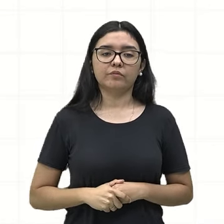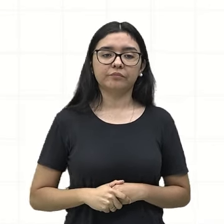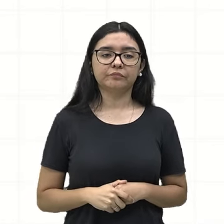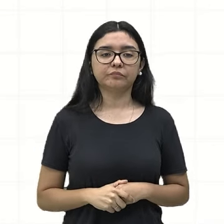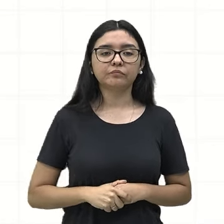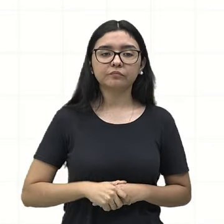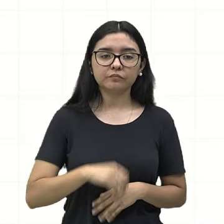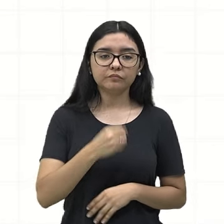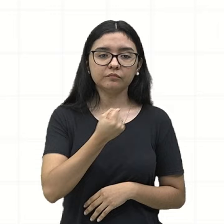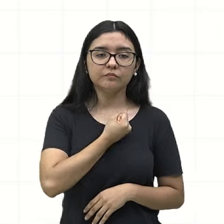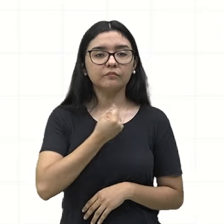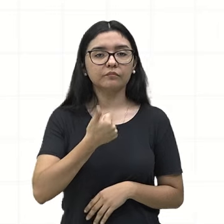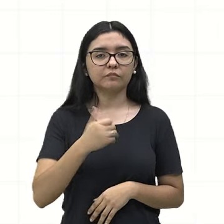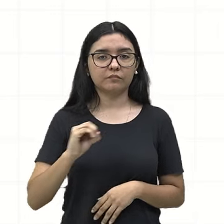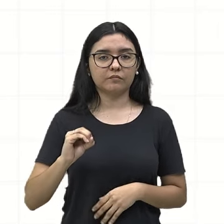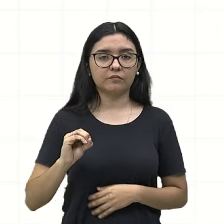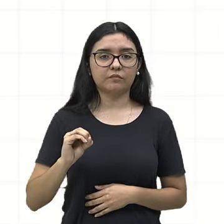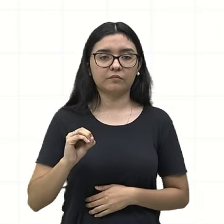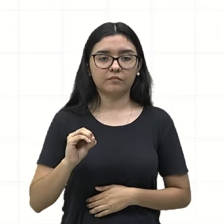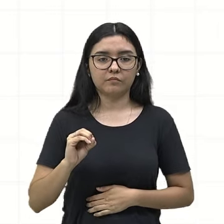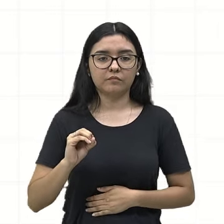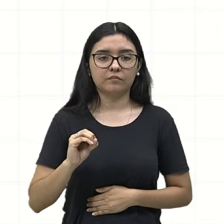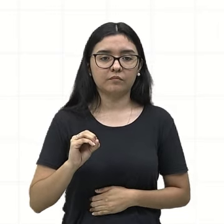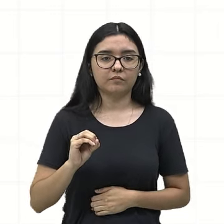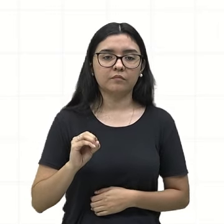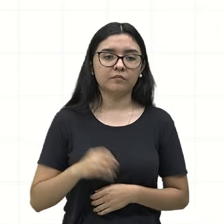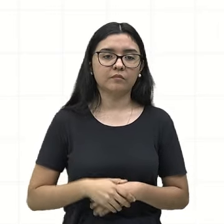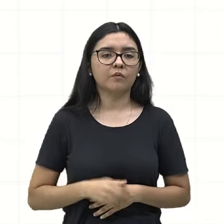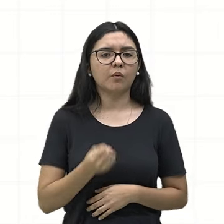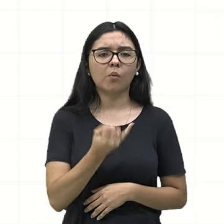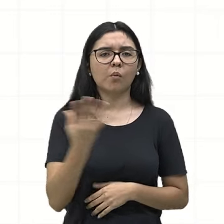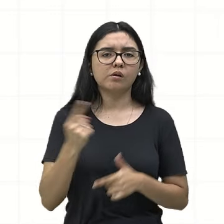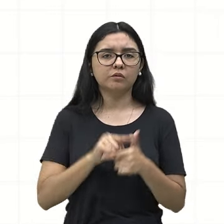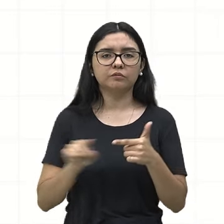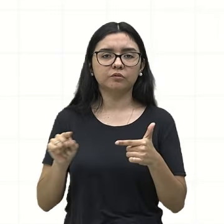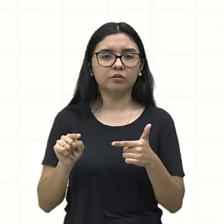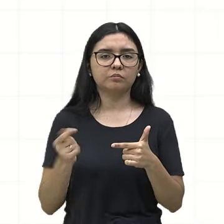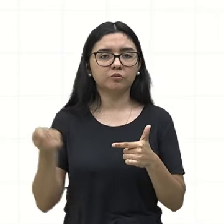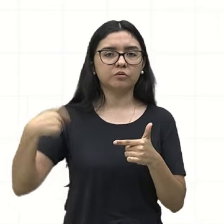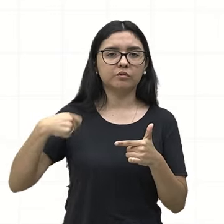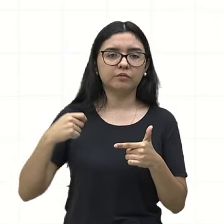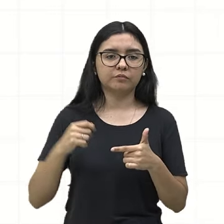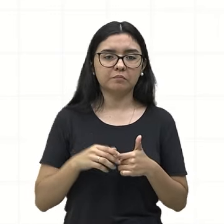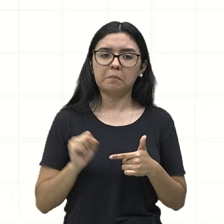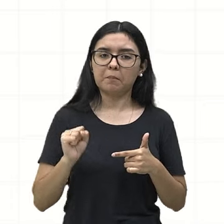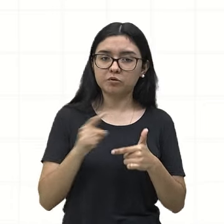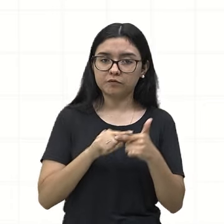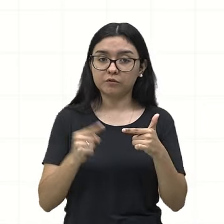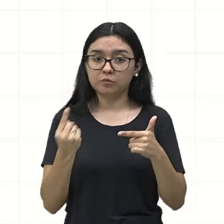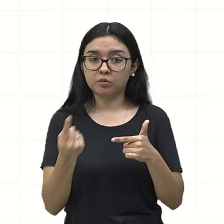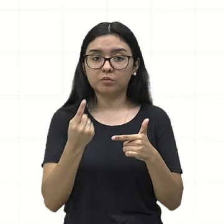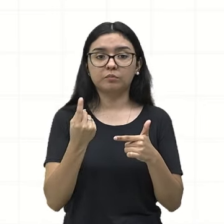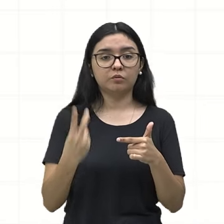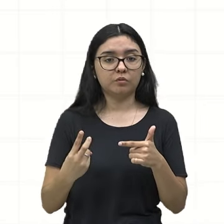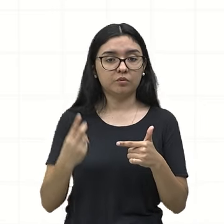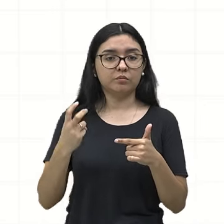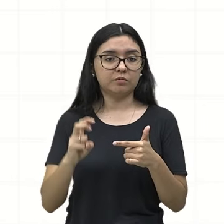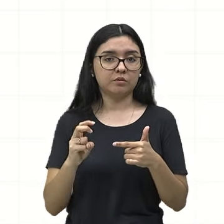Número 10. Número 10. Quantos divisores tem o número 10? Observa. Posso dividir por 1, por 2,